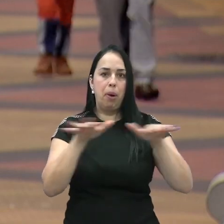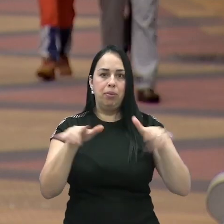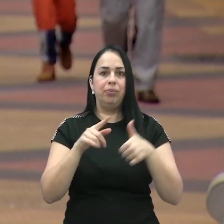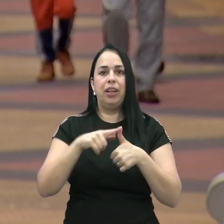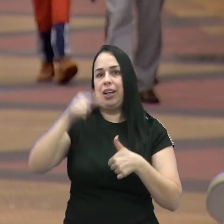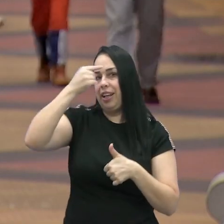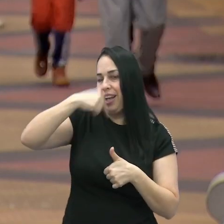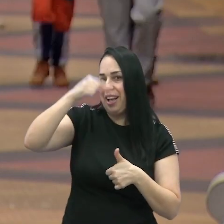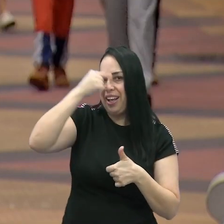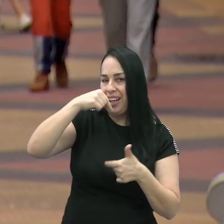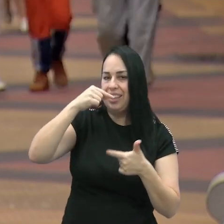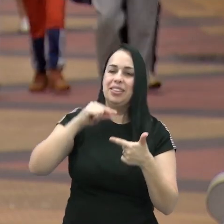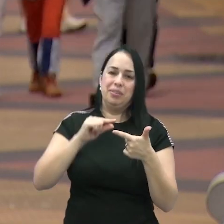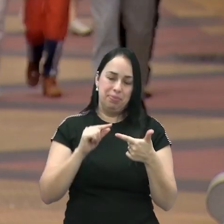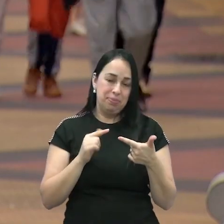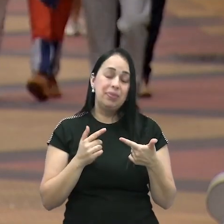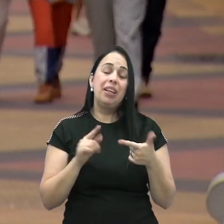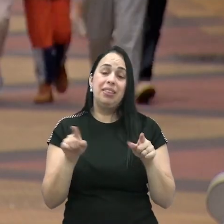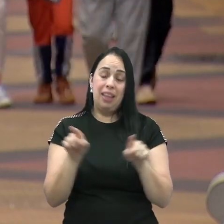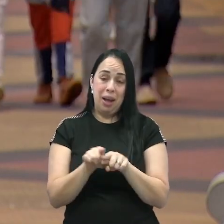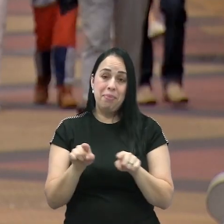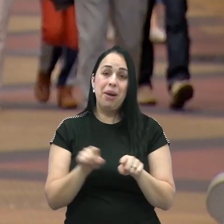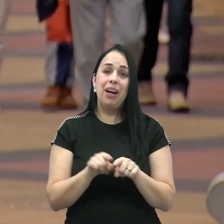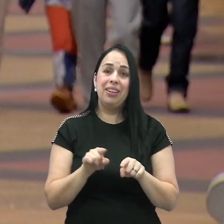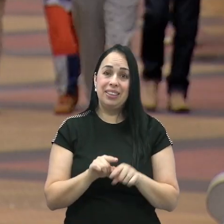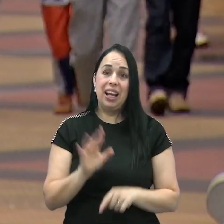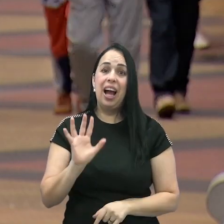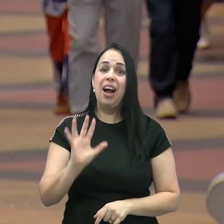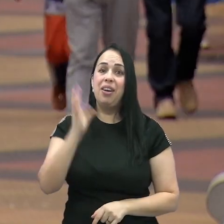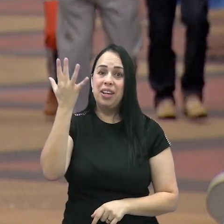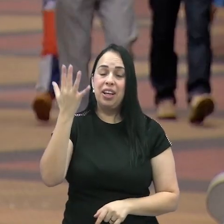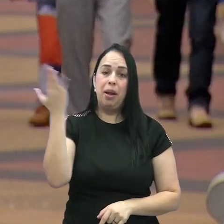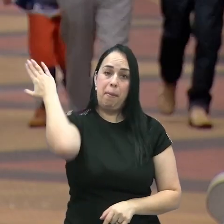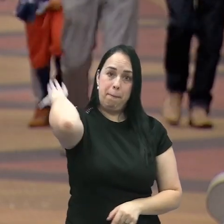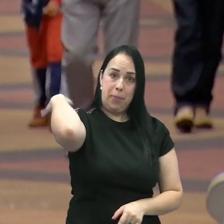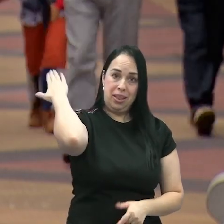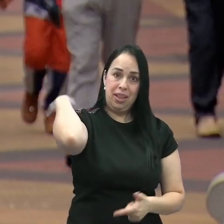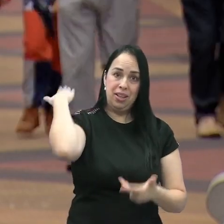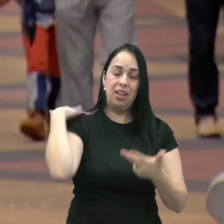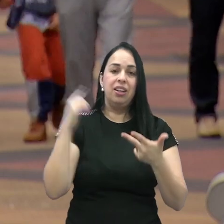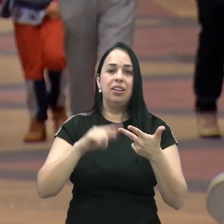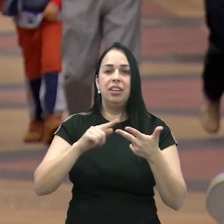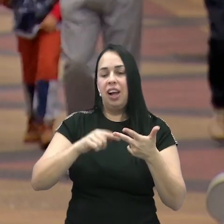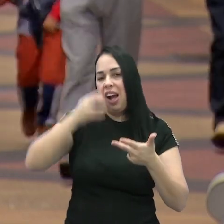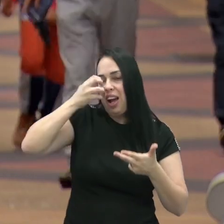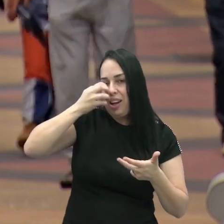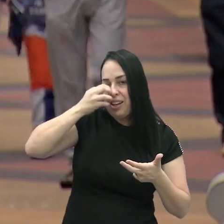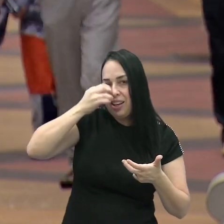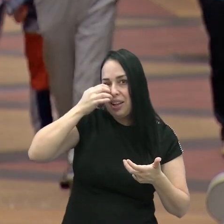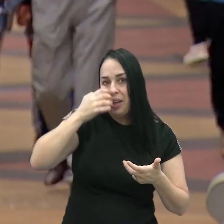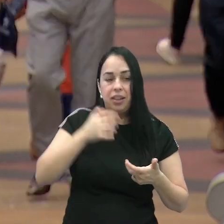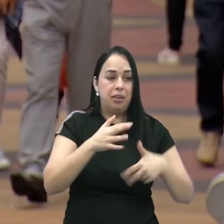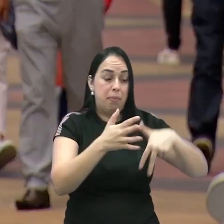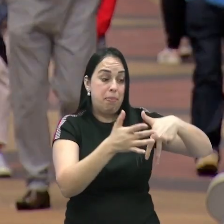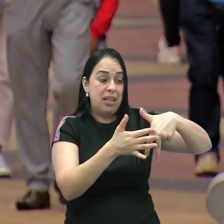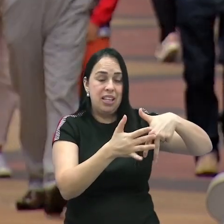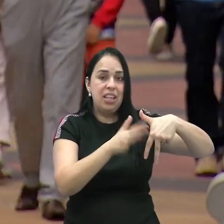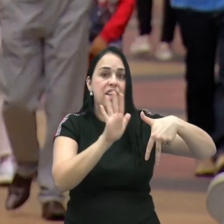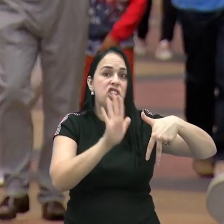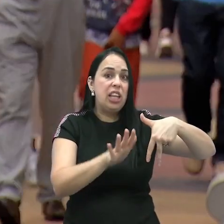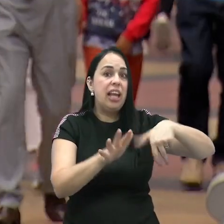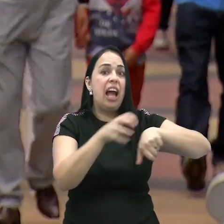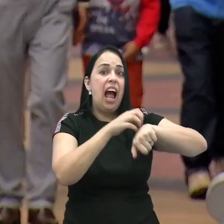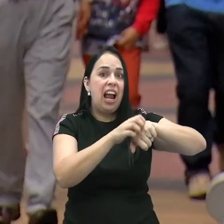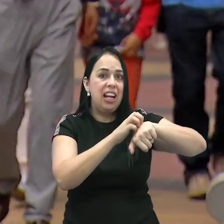e infecciosas, como gripe e resfriado. Há também um aumento de casos de pneumonia e sinusite. Pacientes